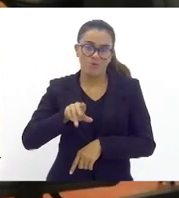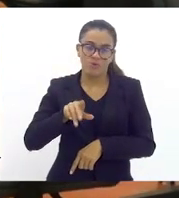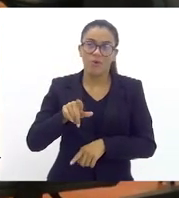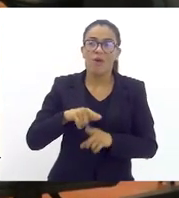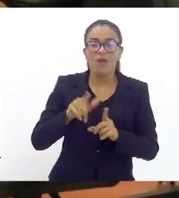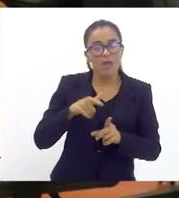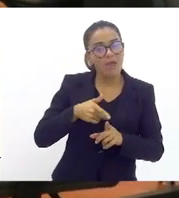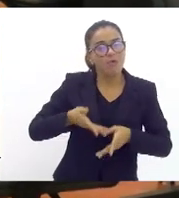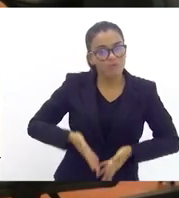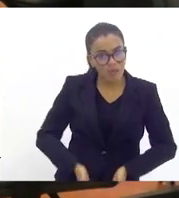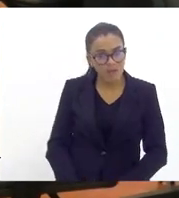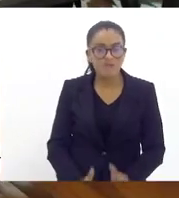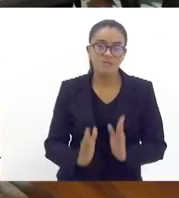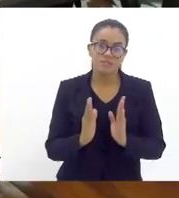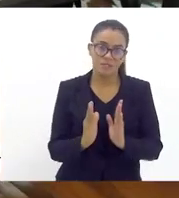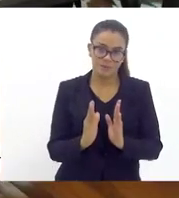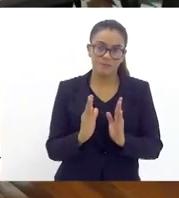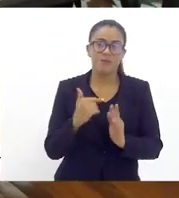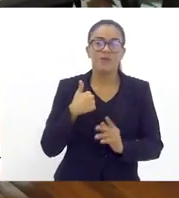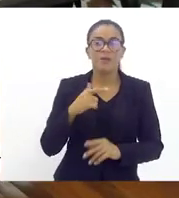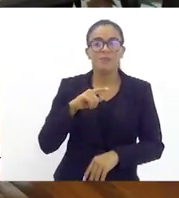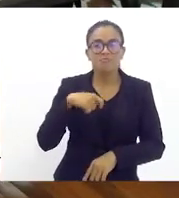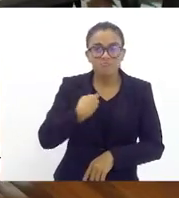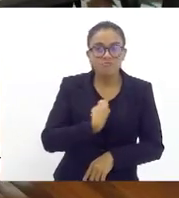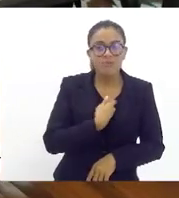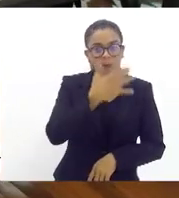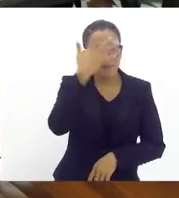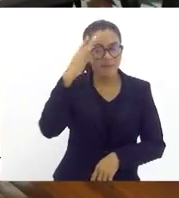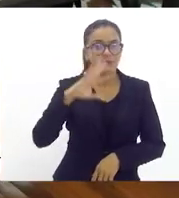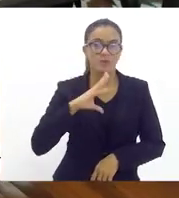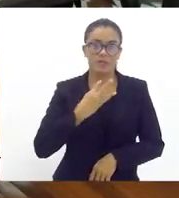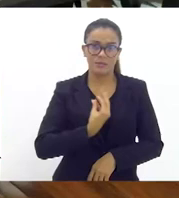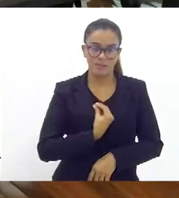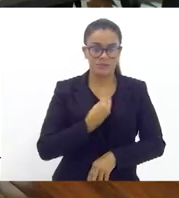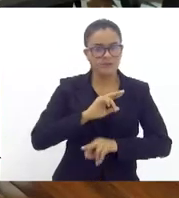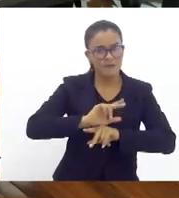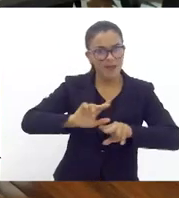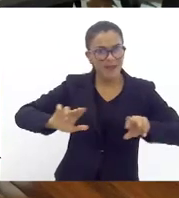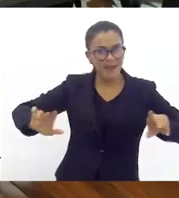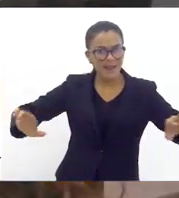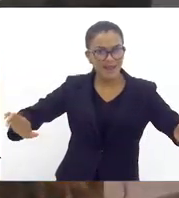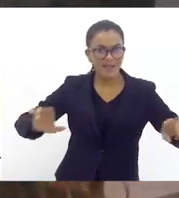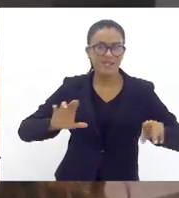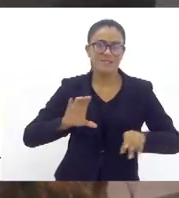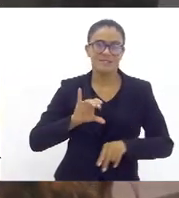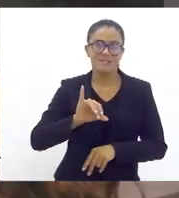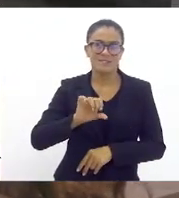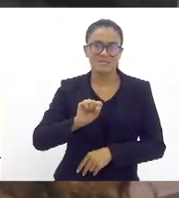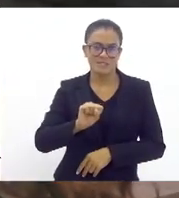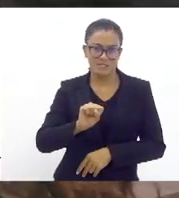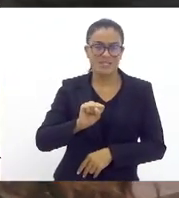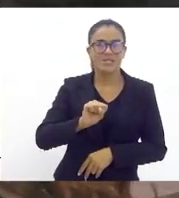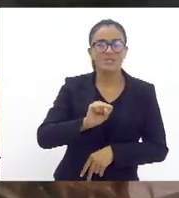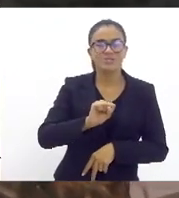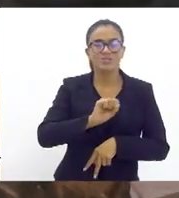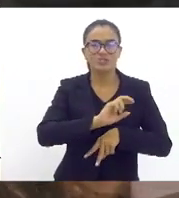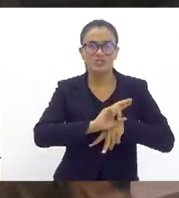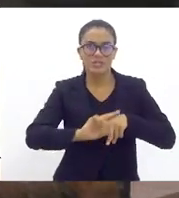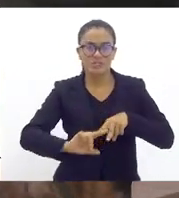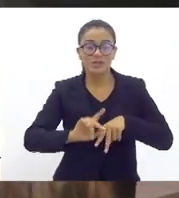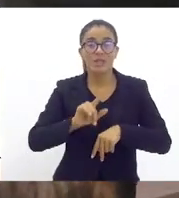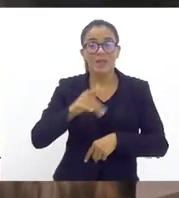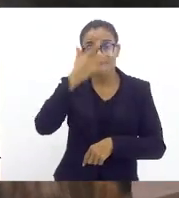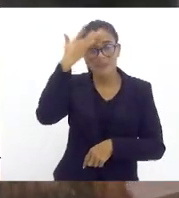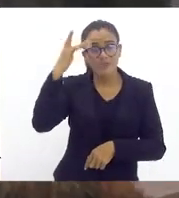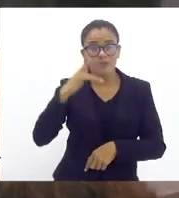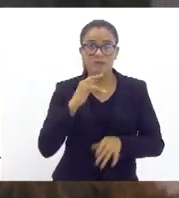sido designado assim no nascimento, o que faz de mim uma pessoa trans, diferente das pessoas cisgêneras presentes, a maioria que falaram aqui, que são aquelas